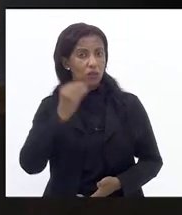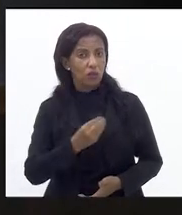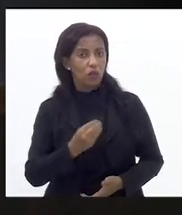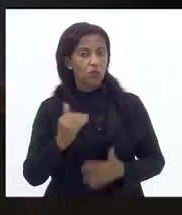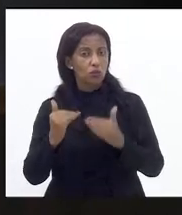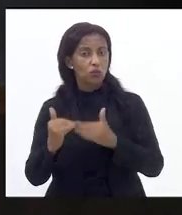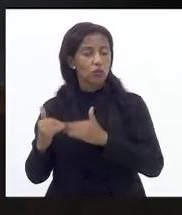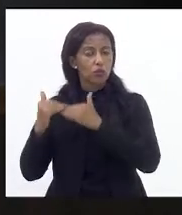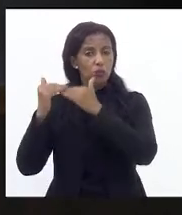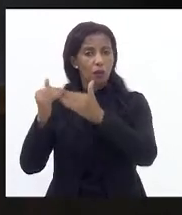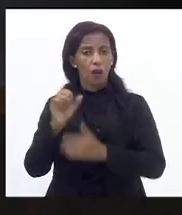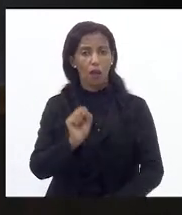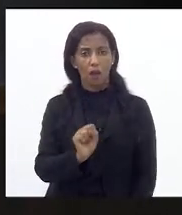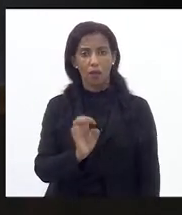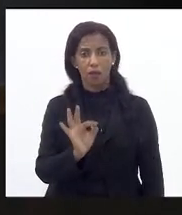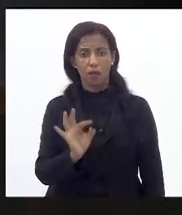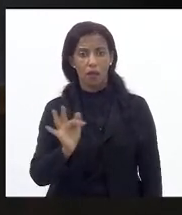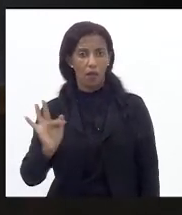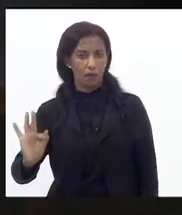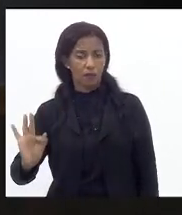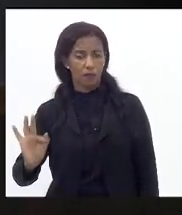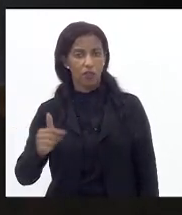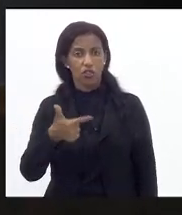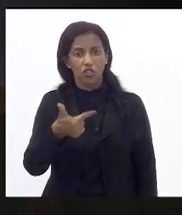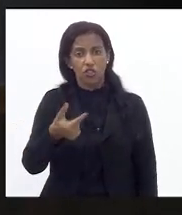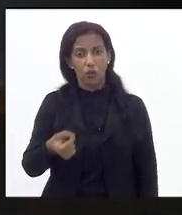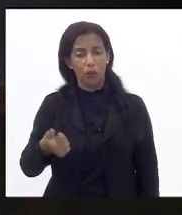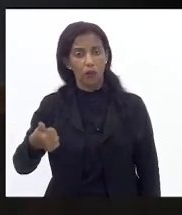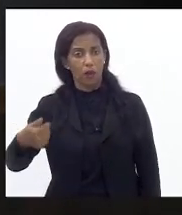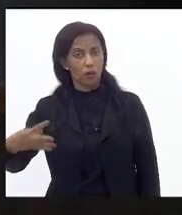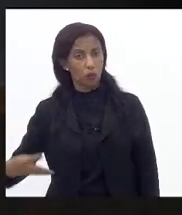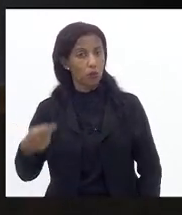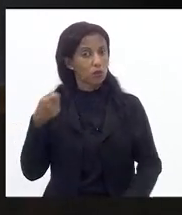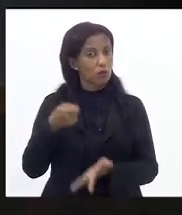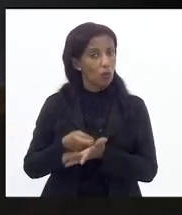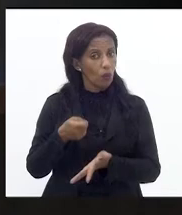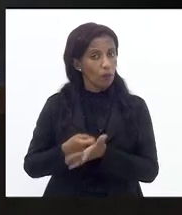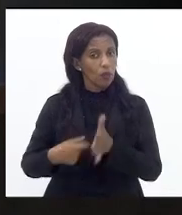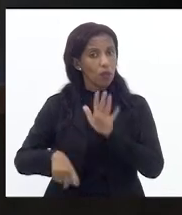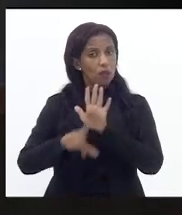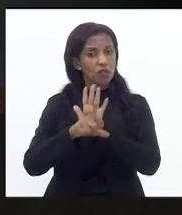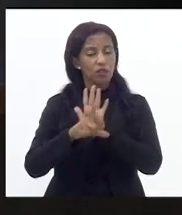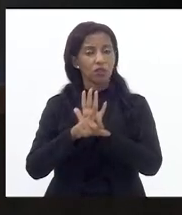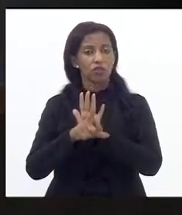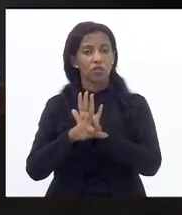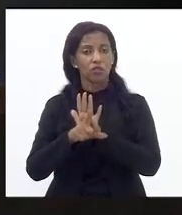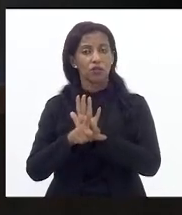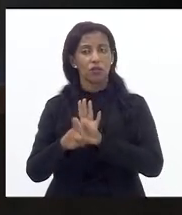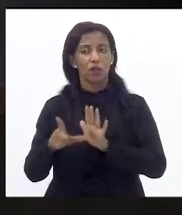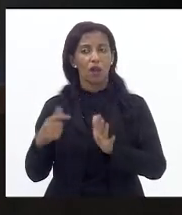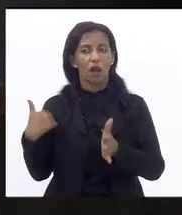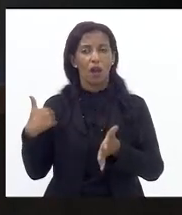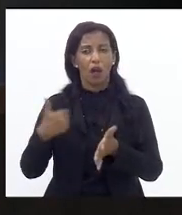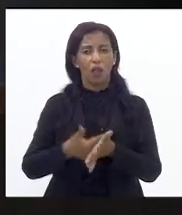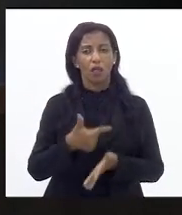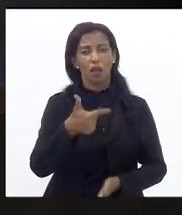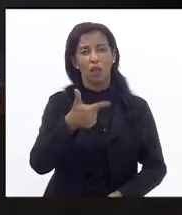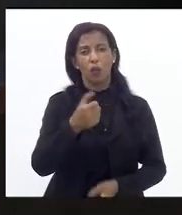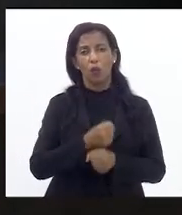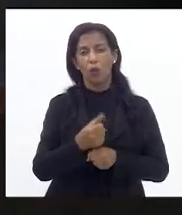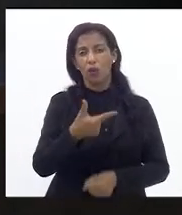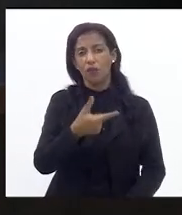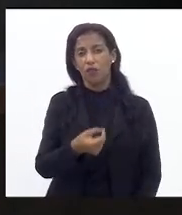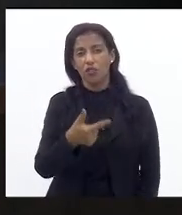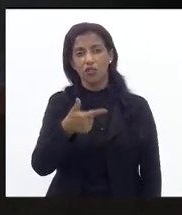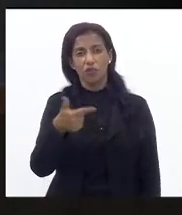decisão do supremo tribunal federal de 2014 que obriga o legislativo até o ano de 2022